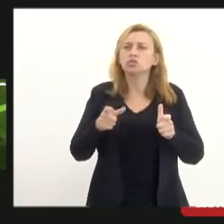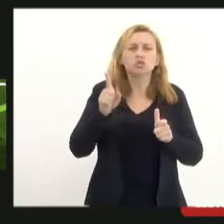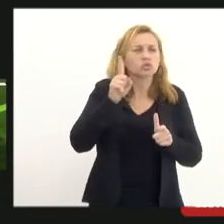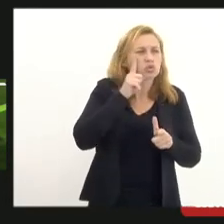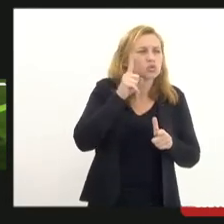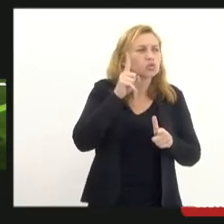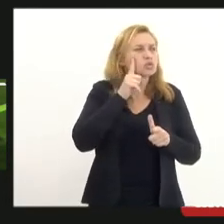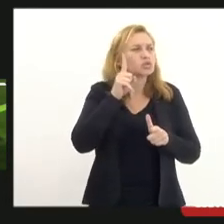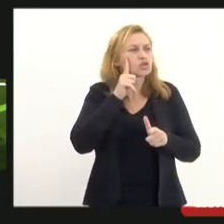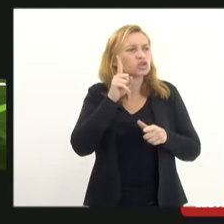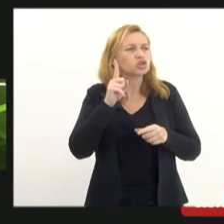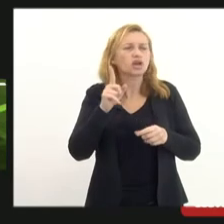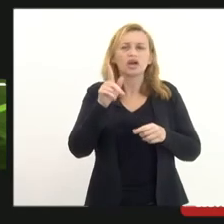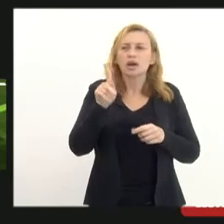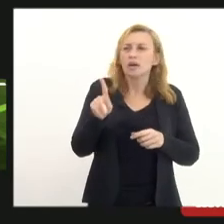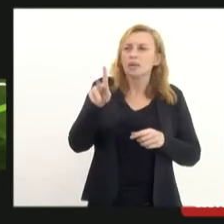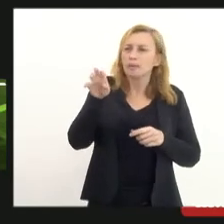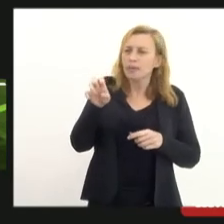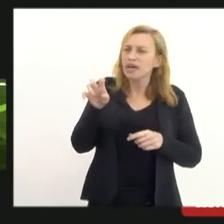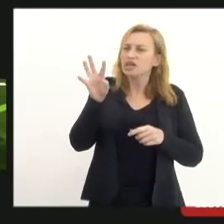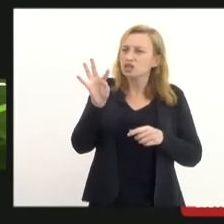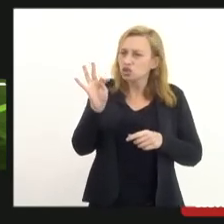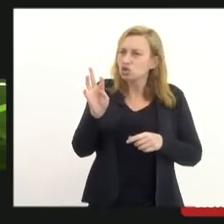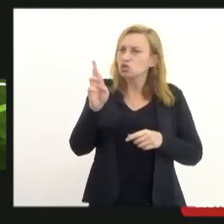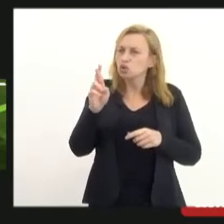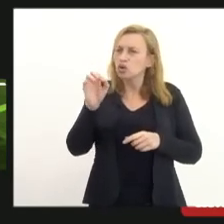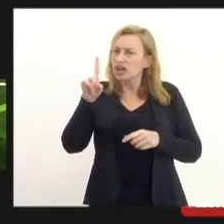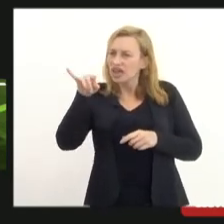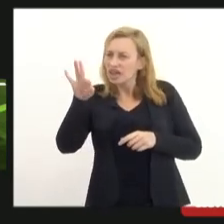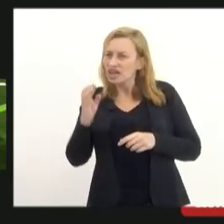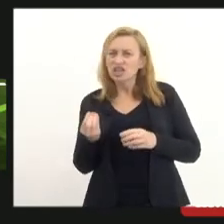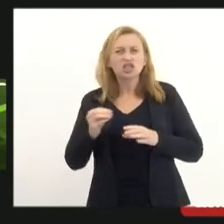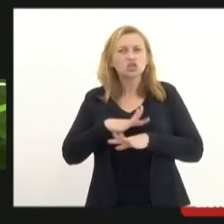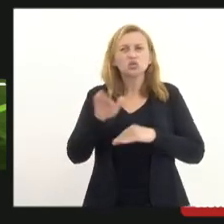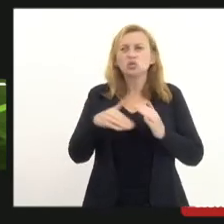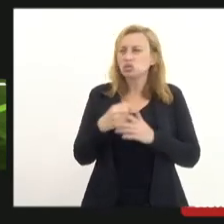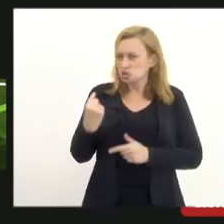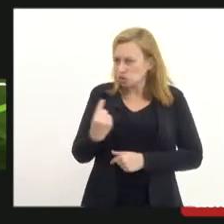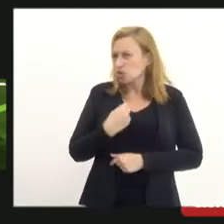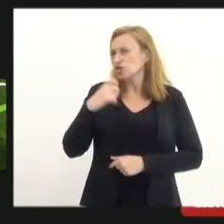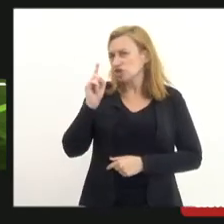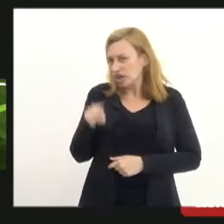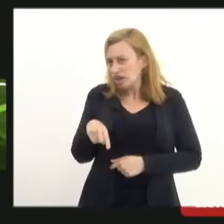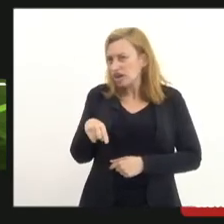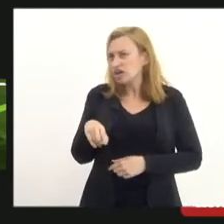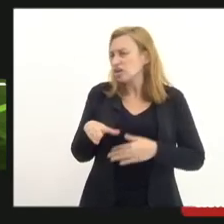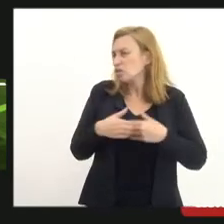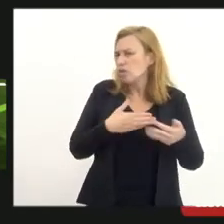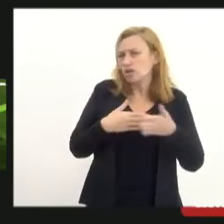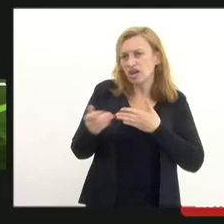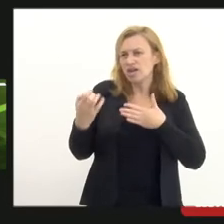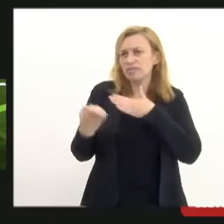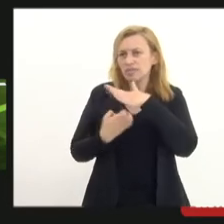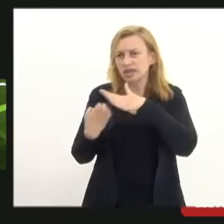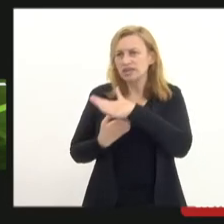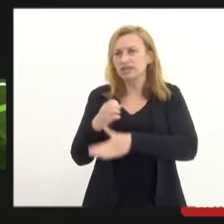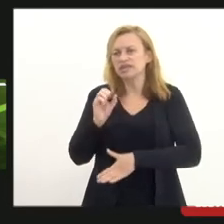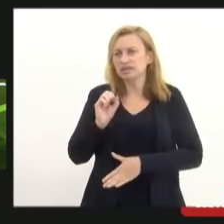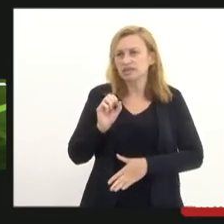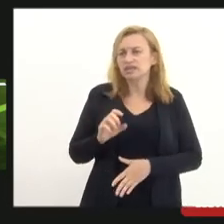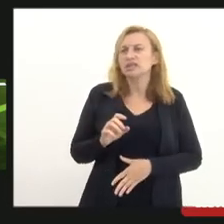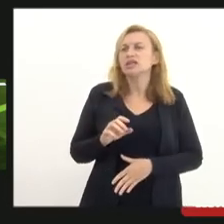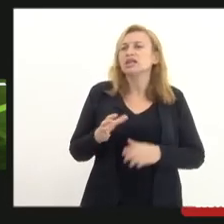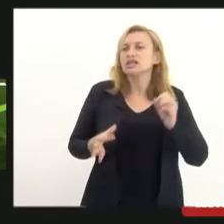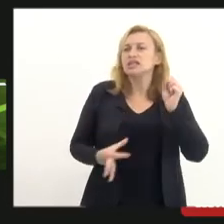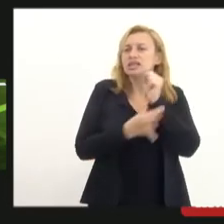contínua das petroleiras, mas eu acho que é de todos nós, né? Não é só das petroleiras, é de qualquer empresa, né?